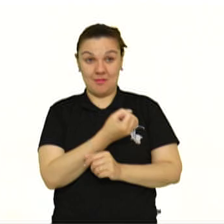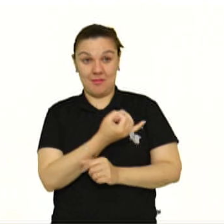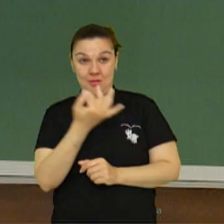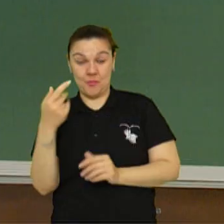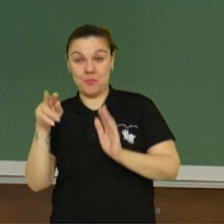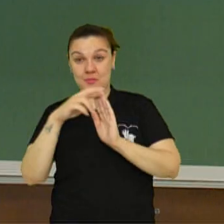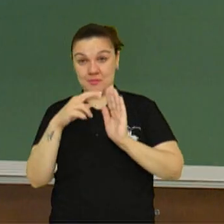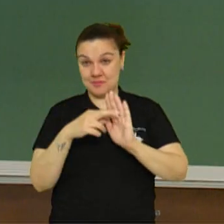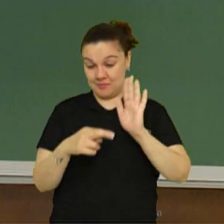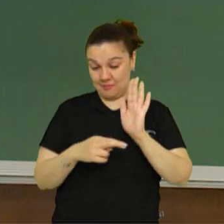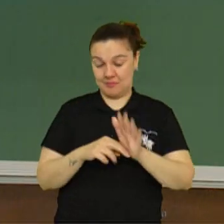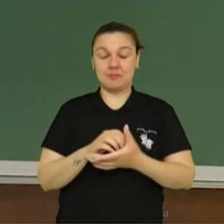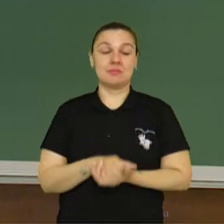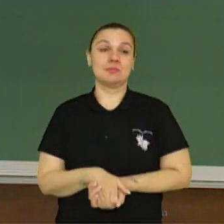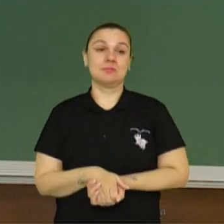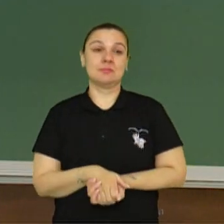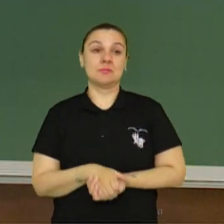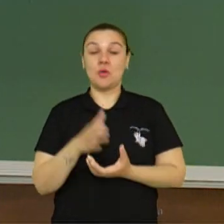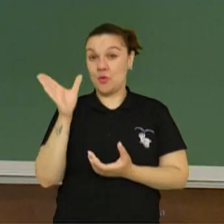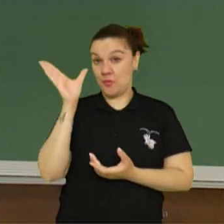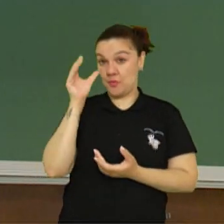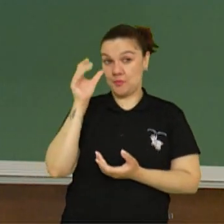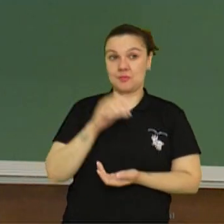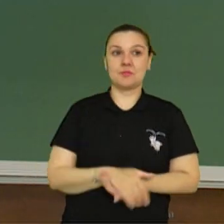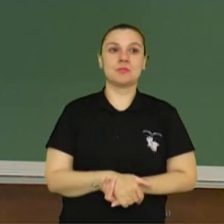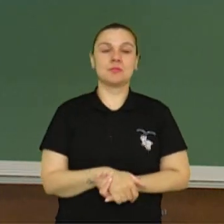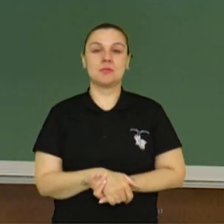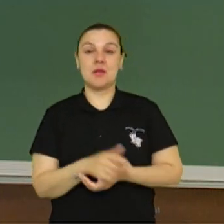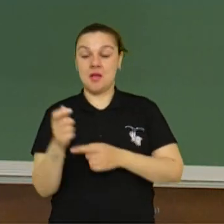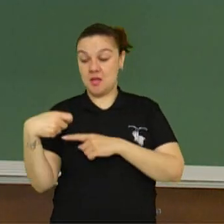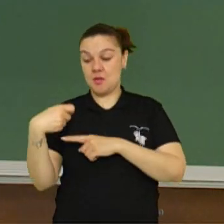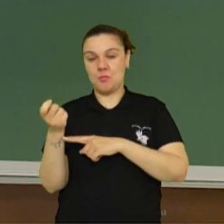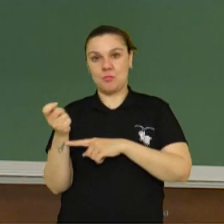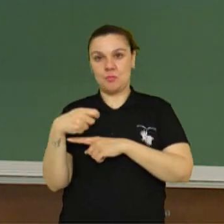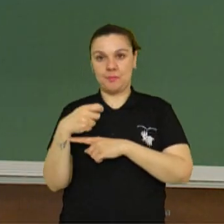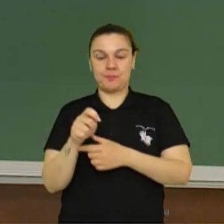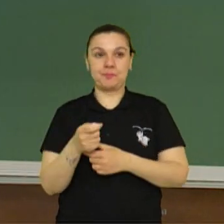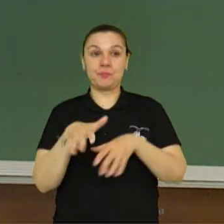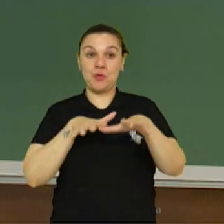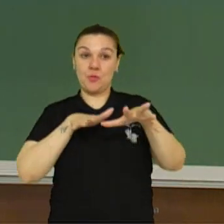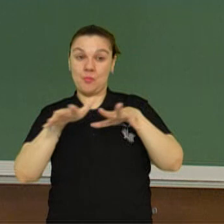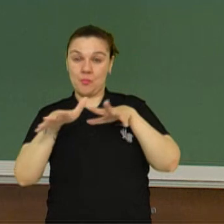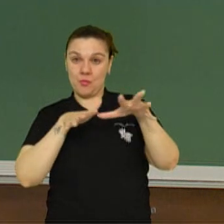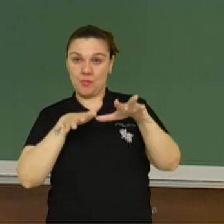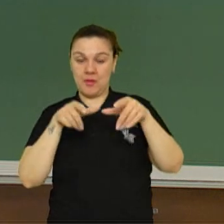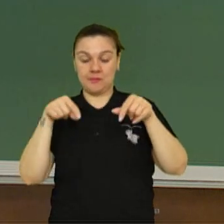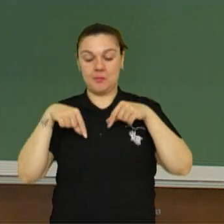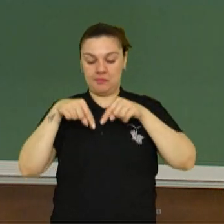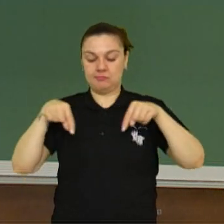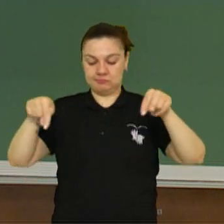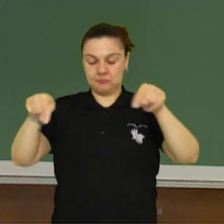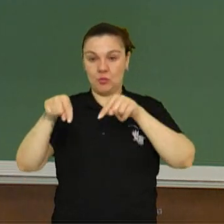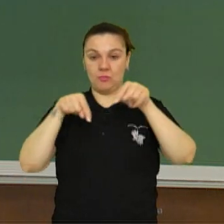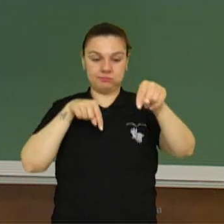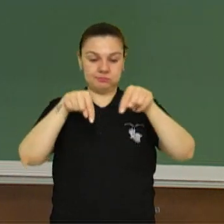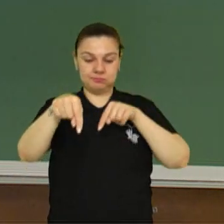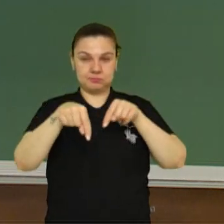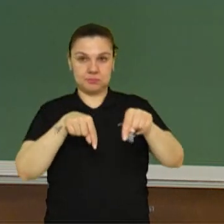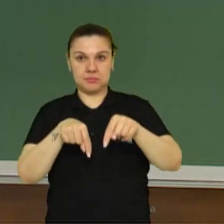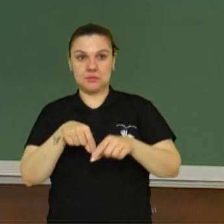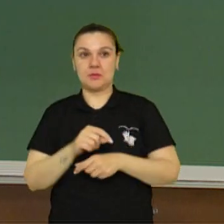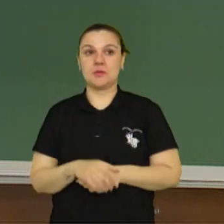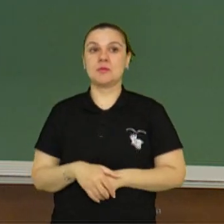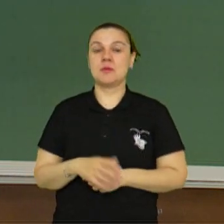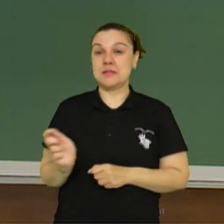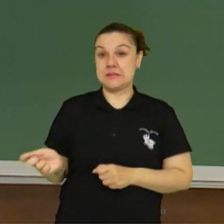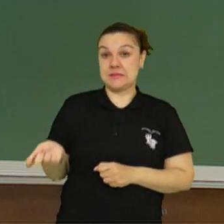regras básicas, curiosidades, empunhaduras, movimentação e deslocamento, serviços, né,